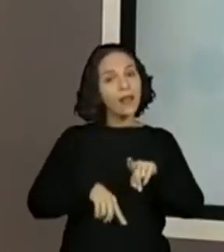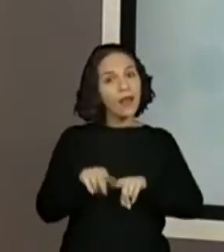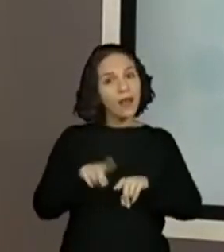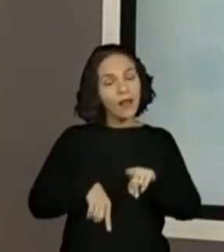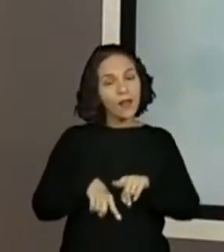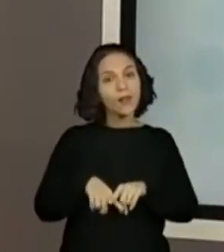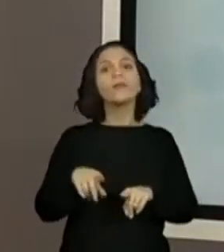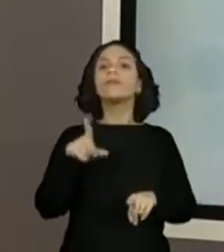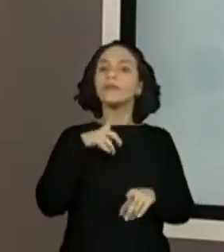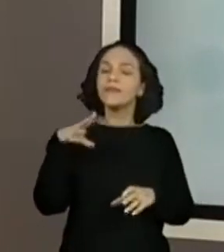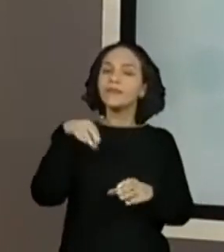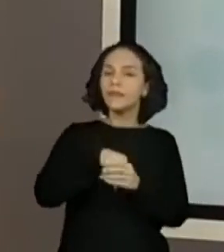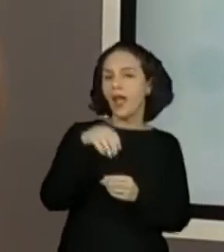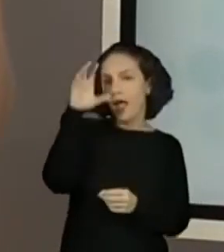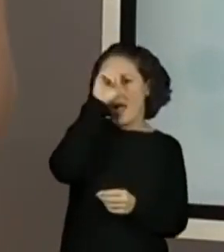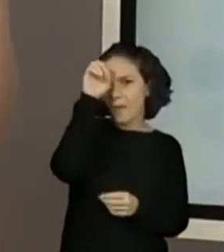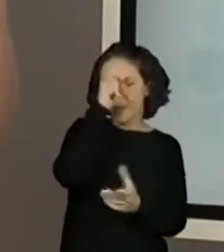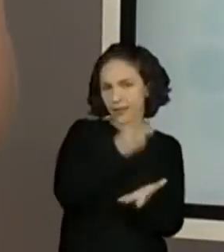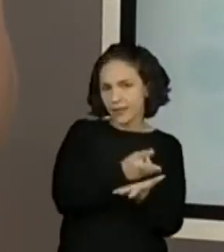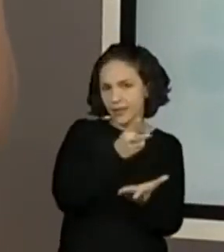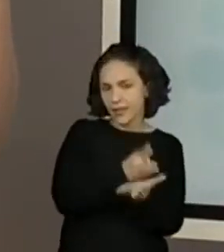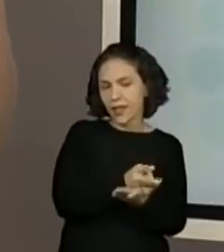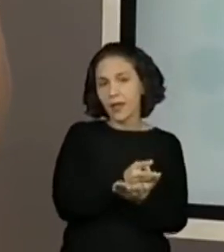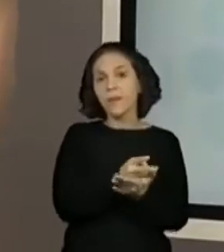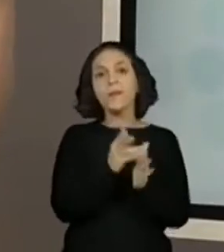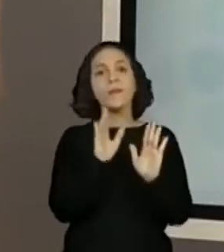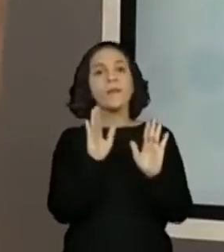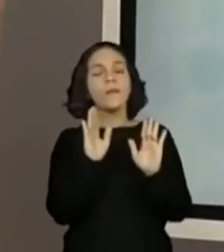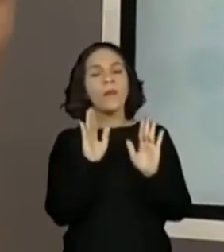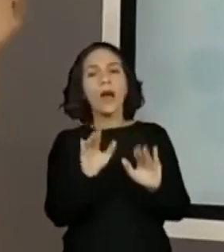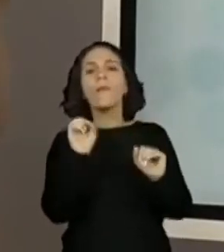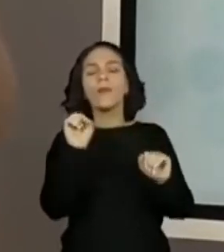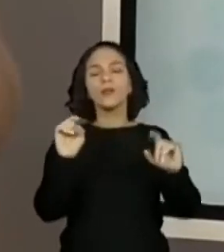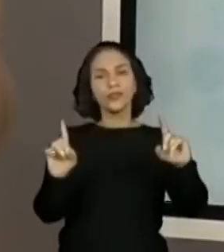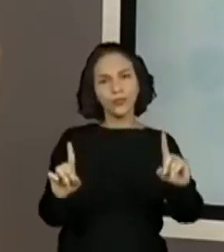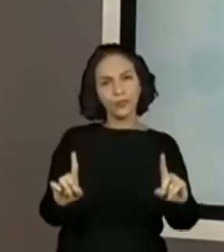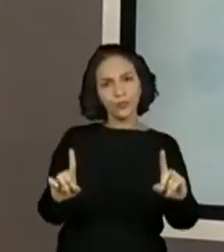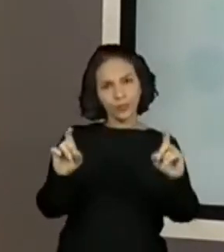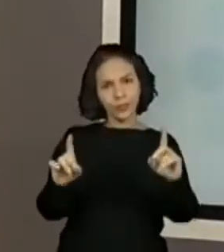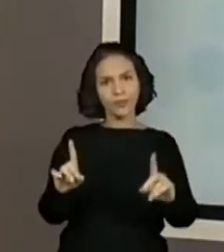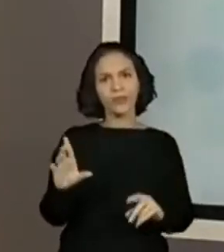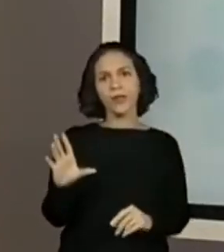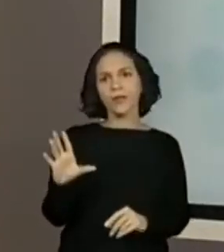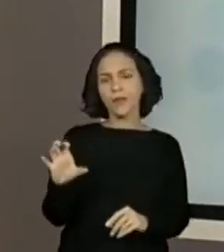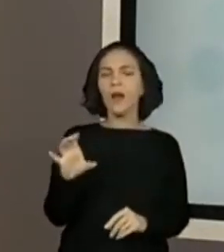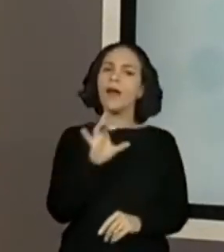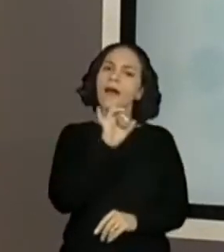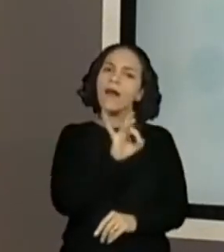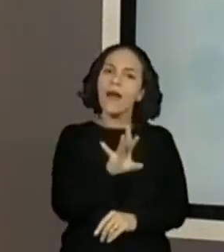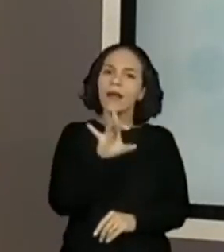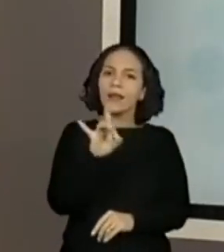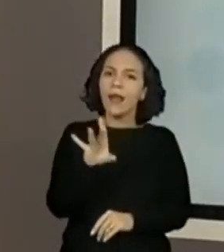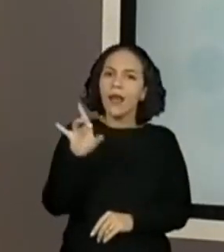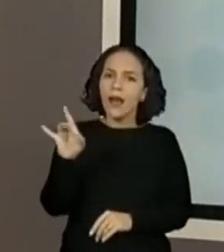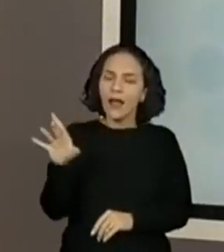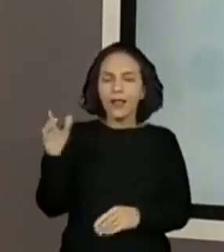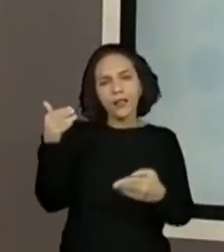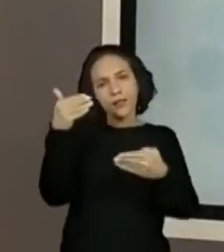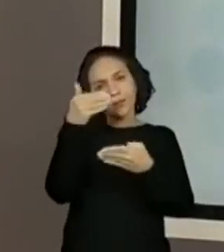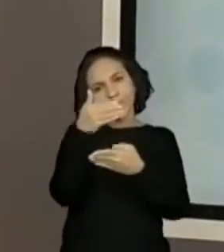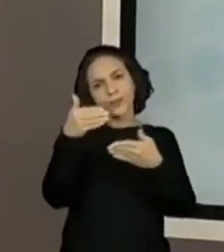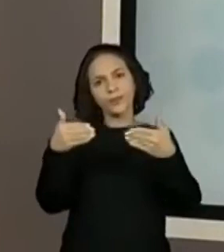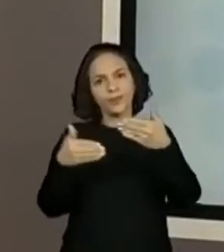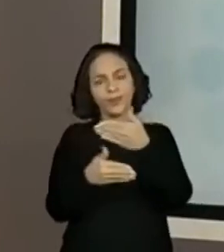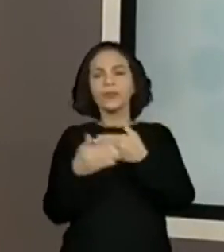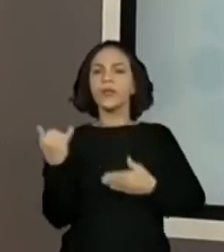está lá no Aprender Sempre, mas vocês podem ir dar print na tela para pegar cada slide que você achar mais